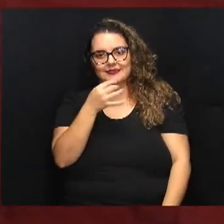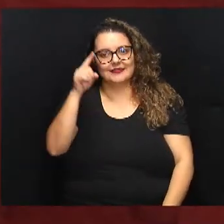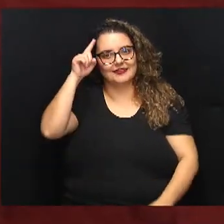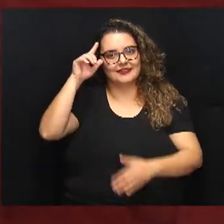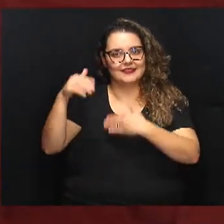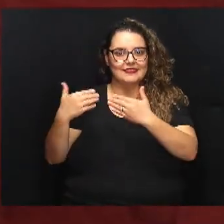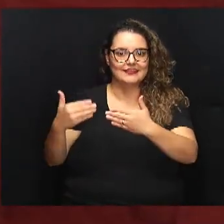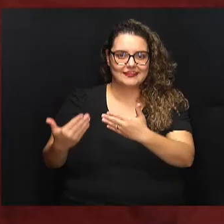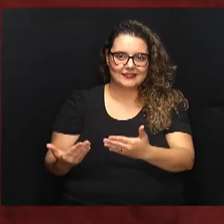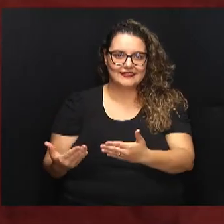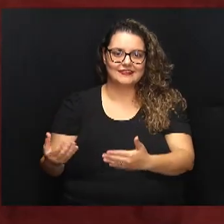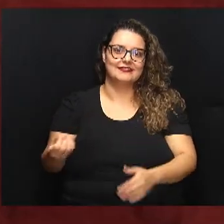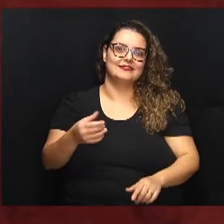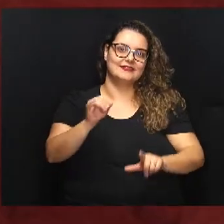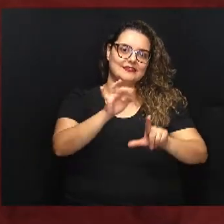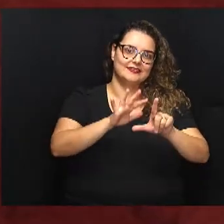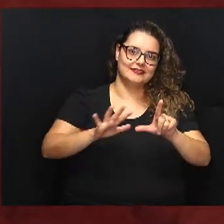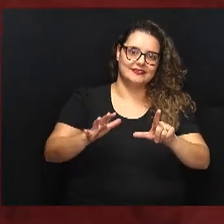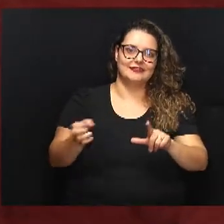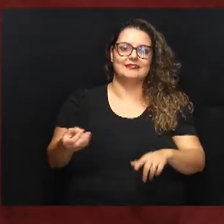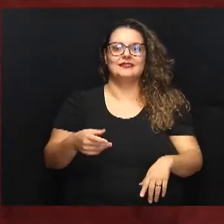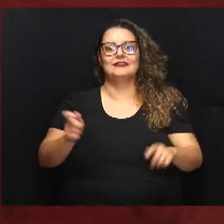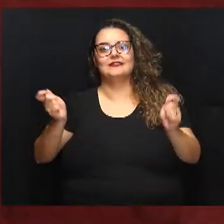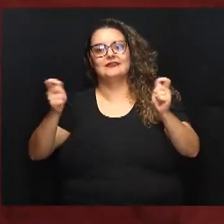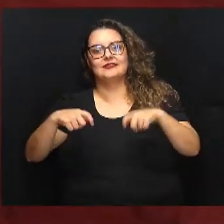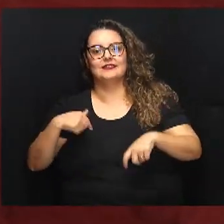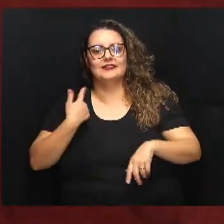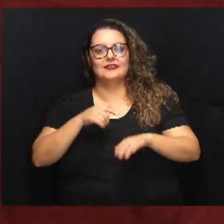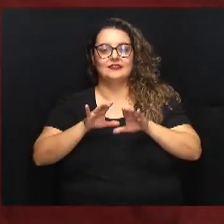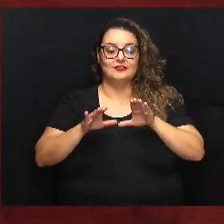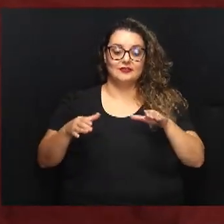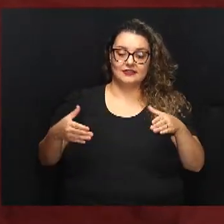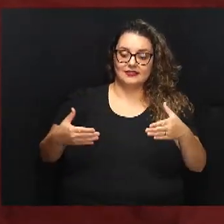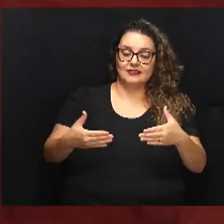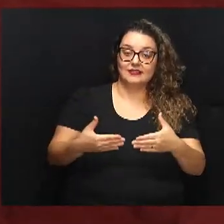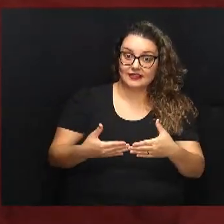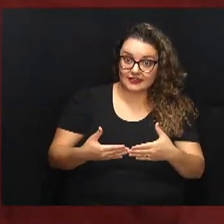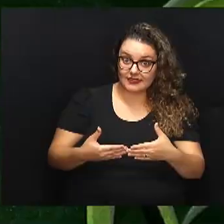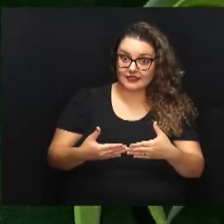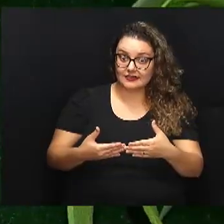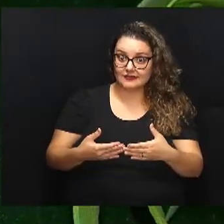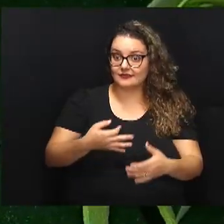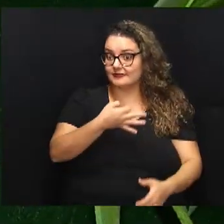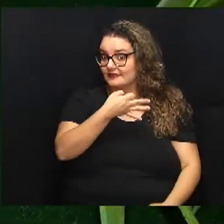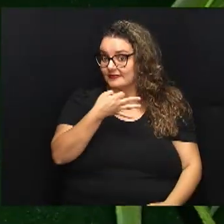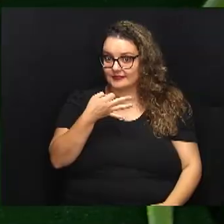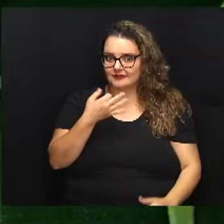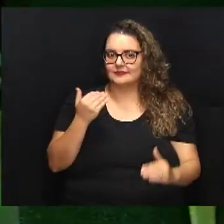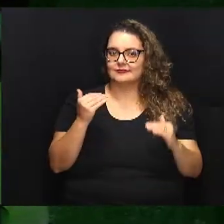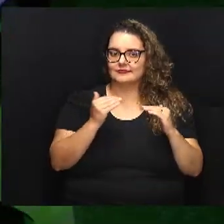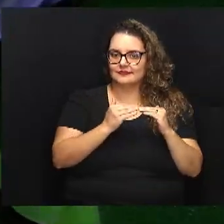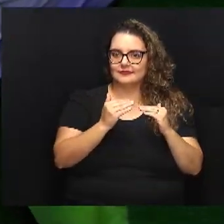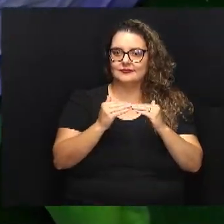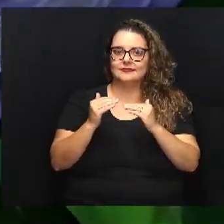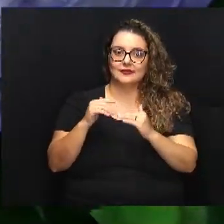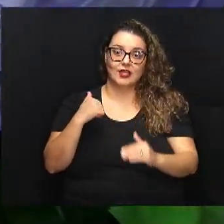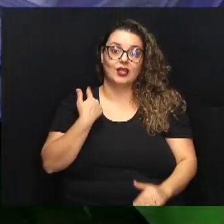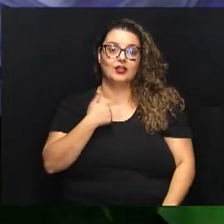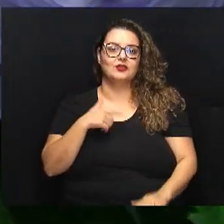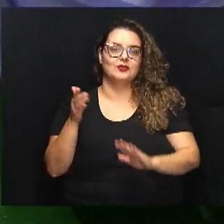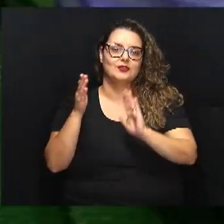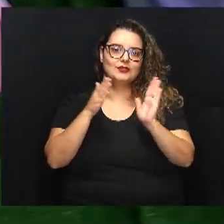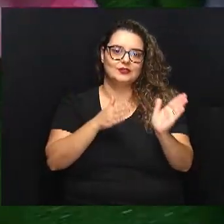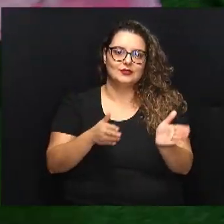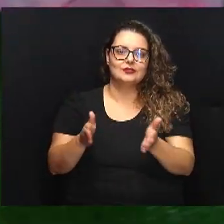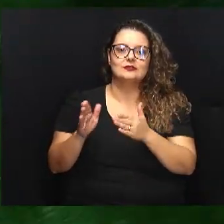com novas cenas e novas possibilidades. A nossa equipe está muito bem afinada e a gente está produzindo